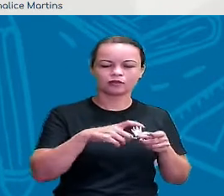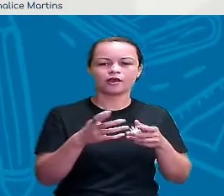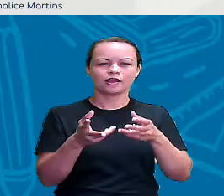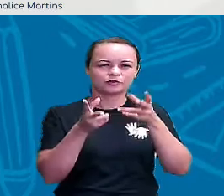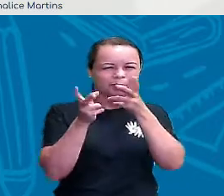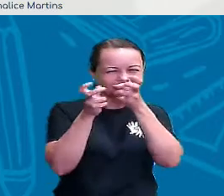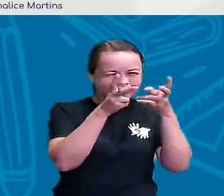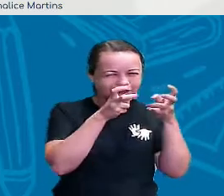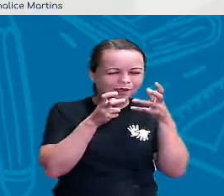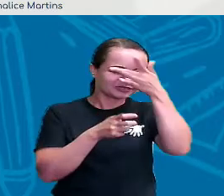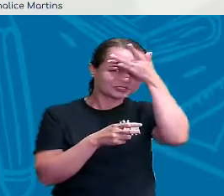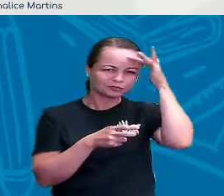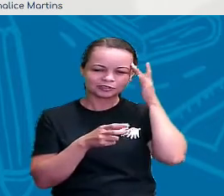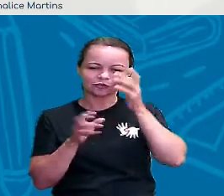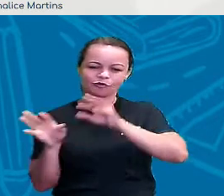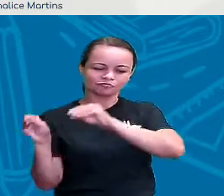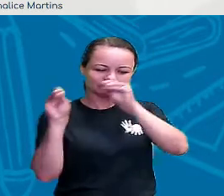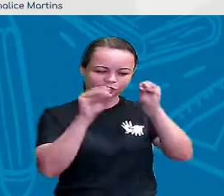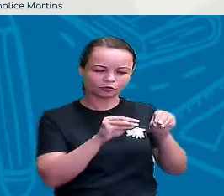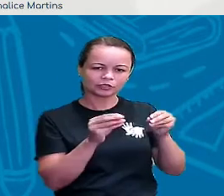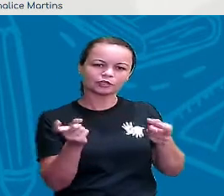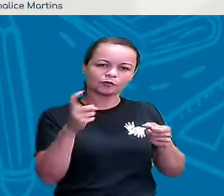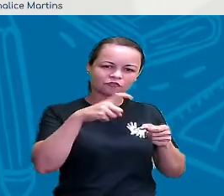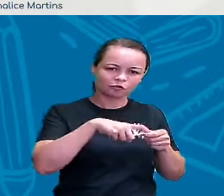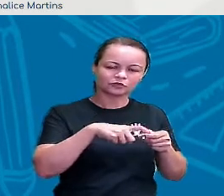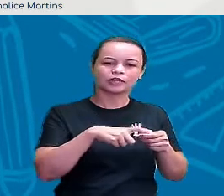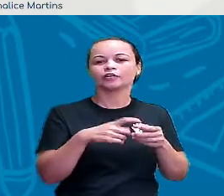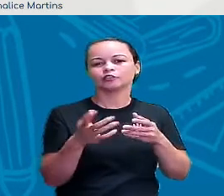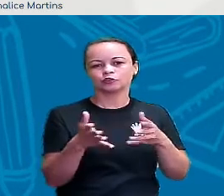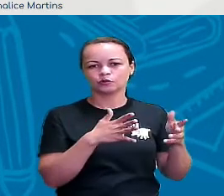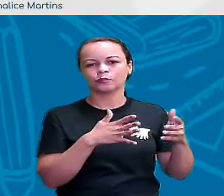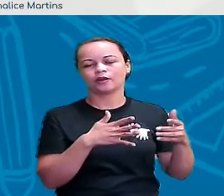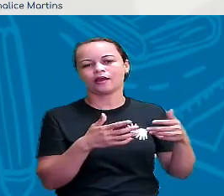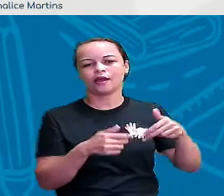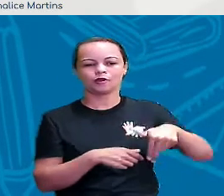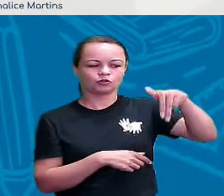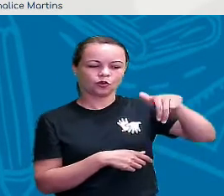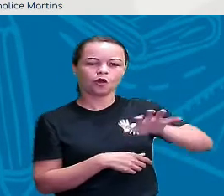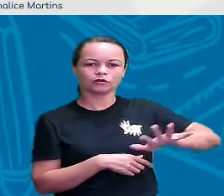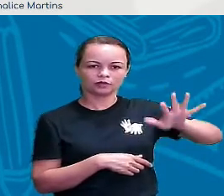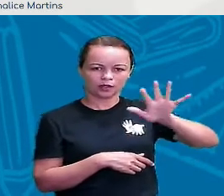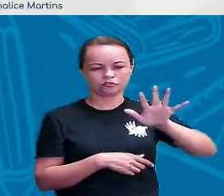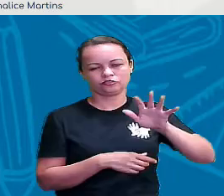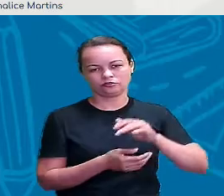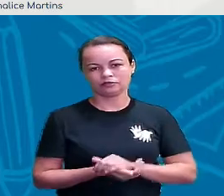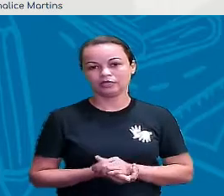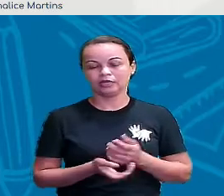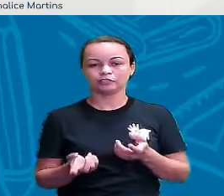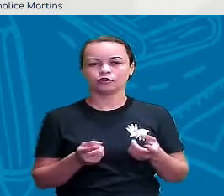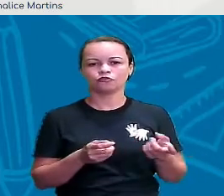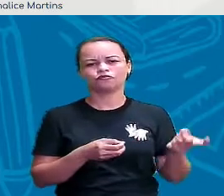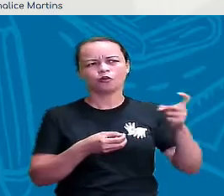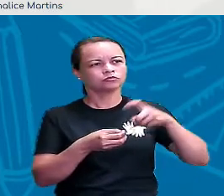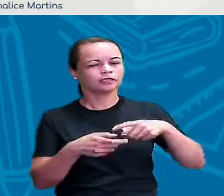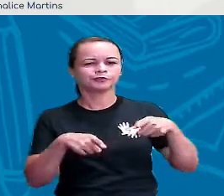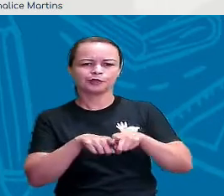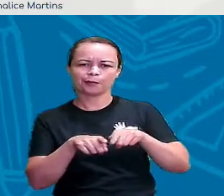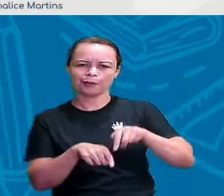né, para os seus lugares de origem, do Sudeste voltando para o Nordeste, também voltando para o